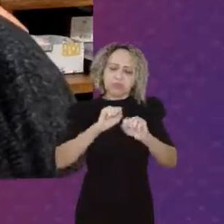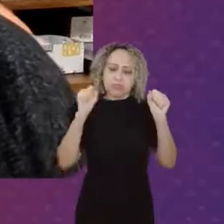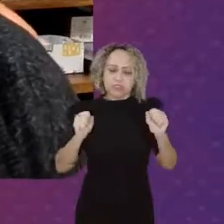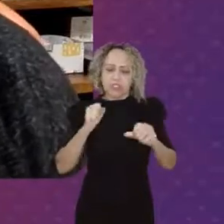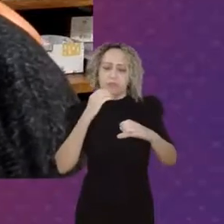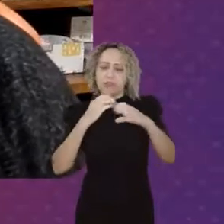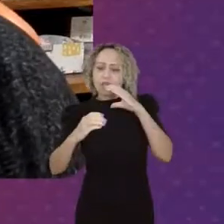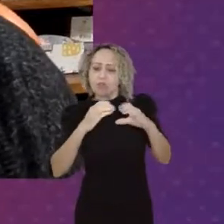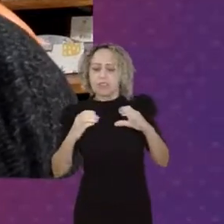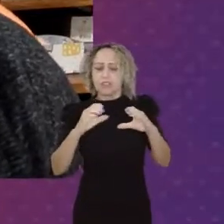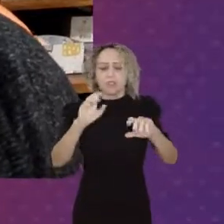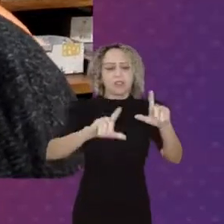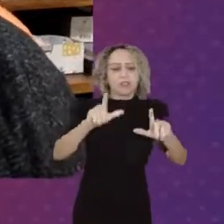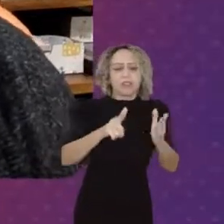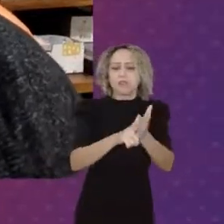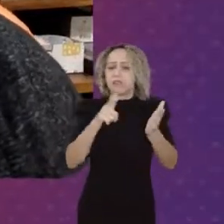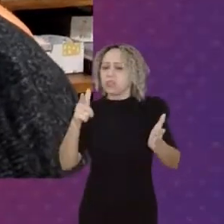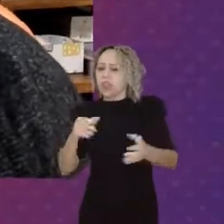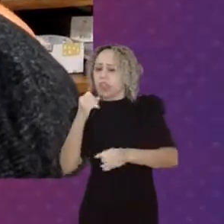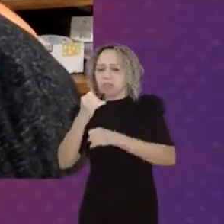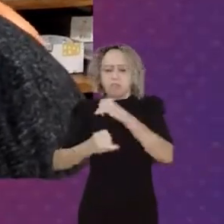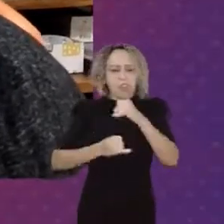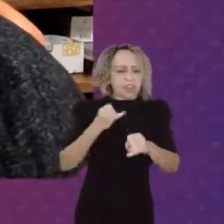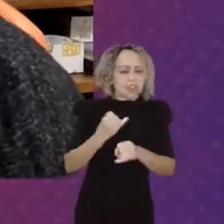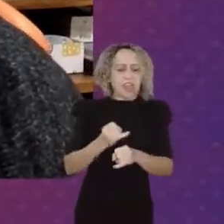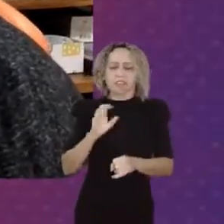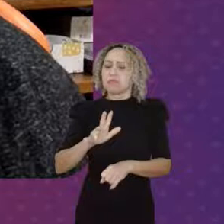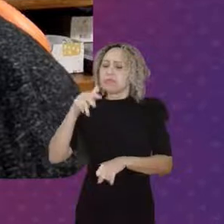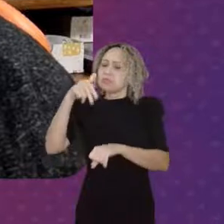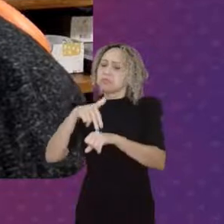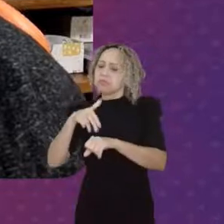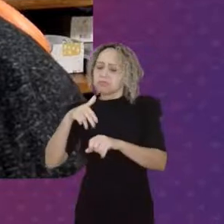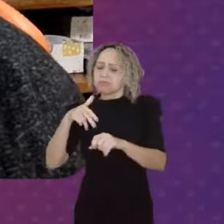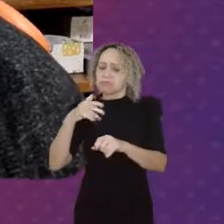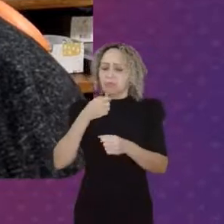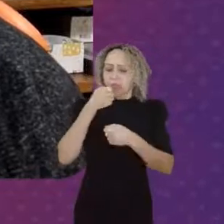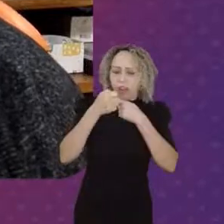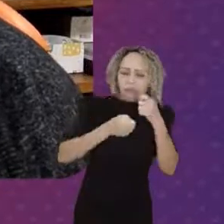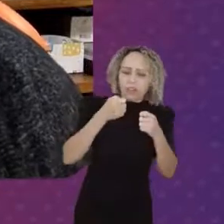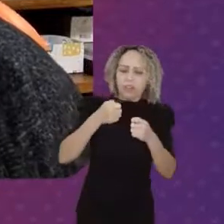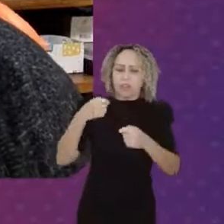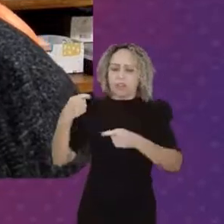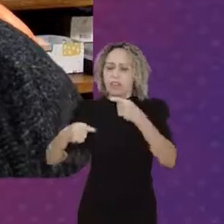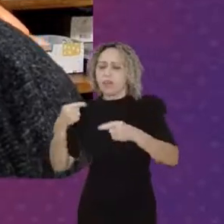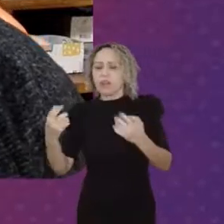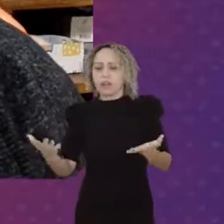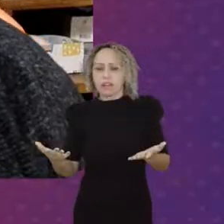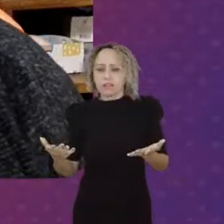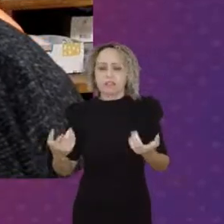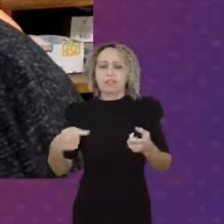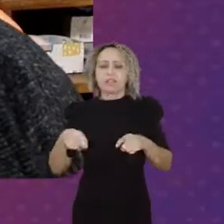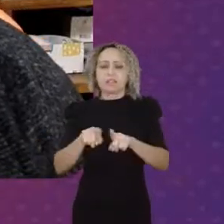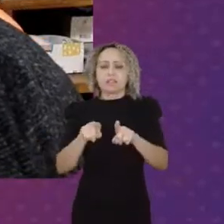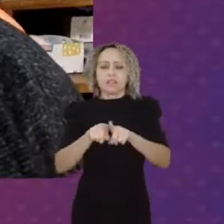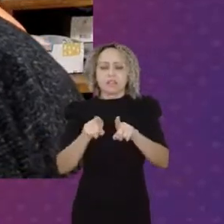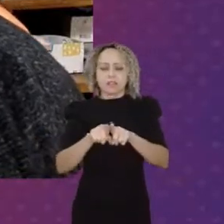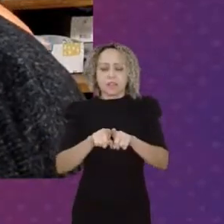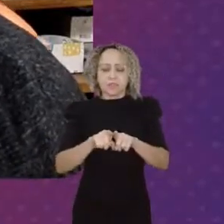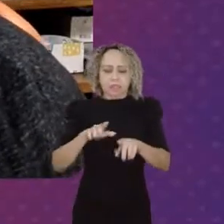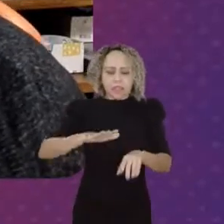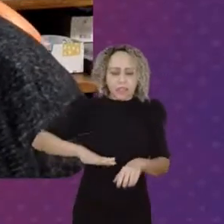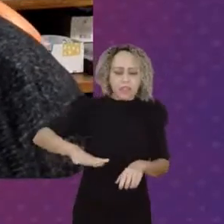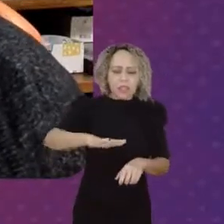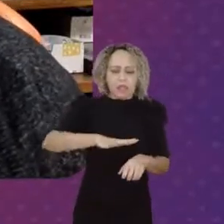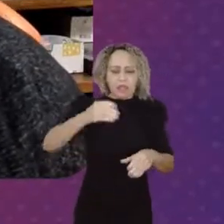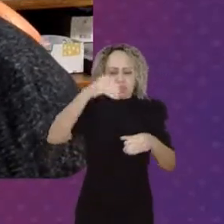estando disponível para entrevistas, debates e também, né, para ter esse espaço